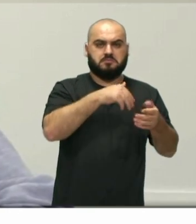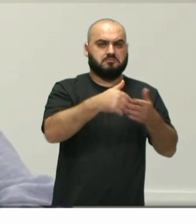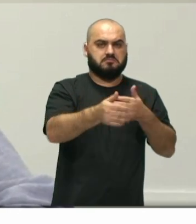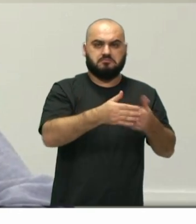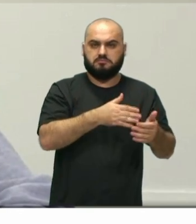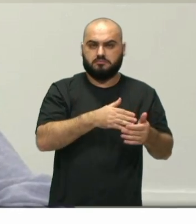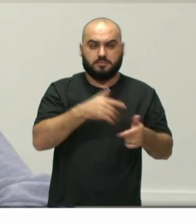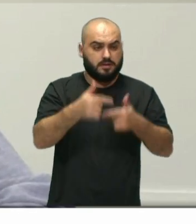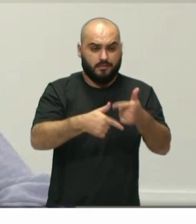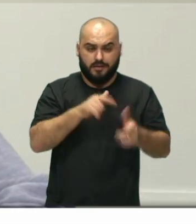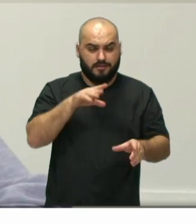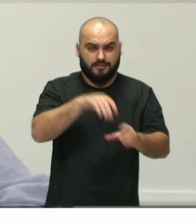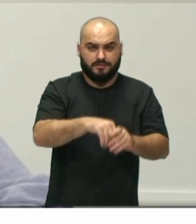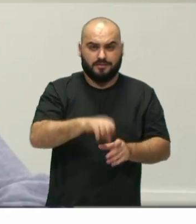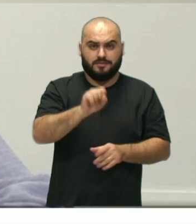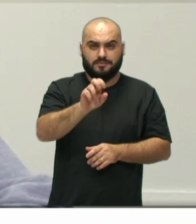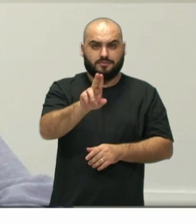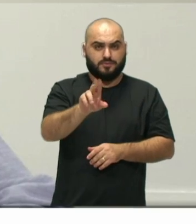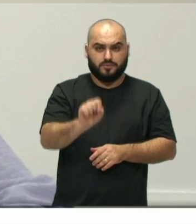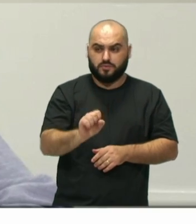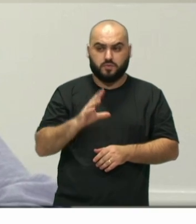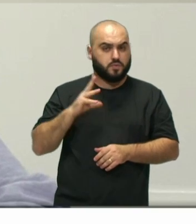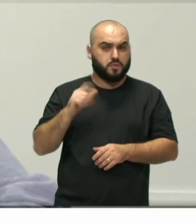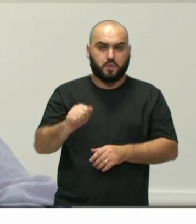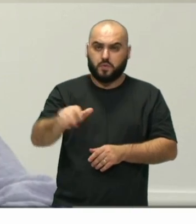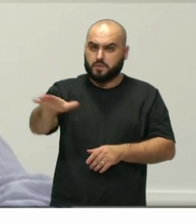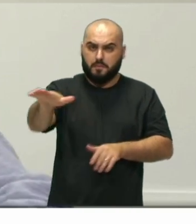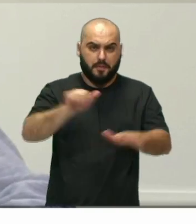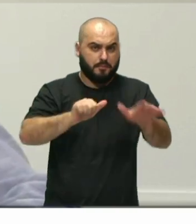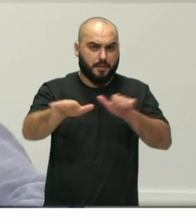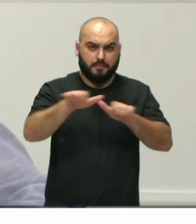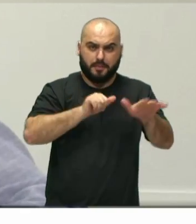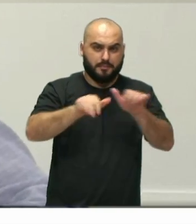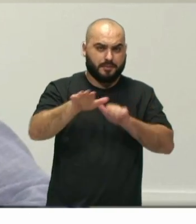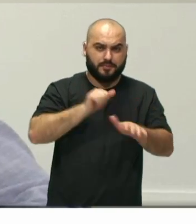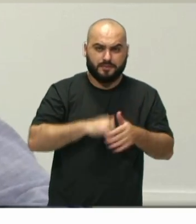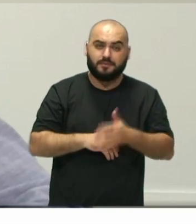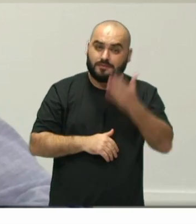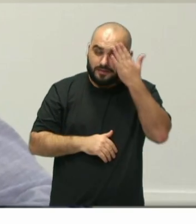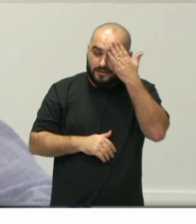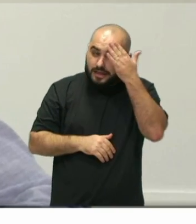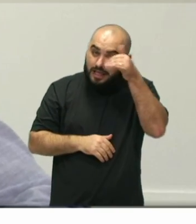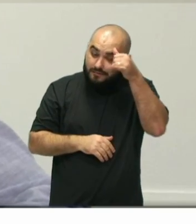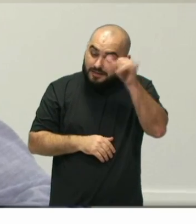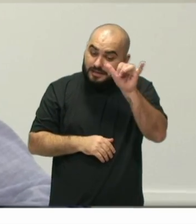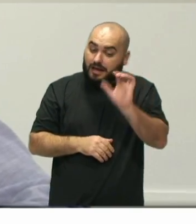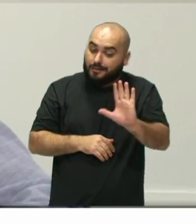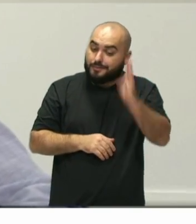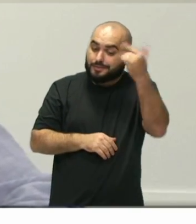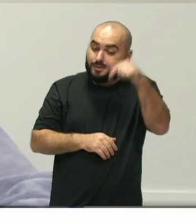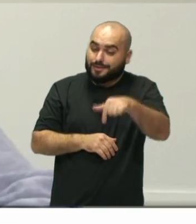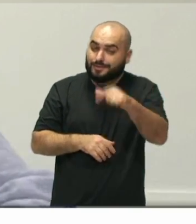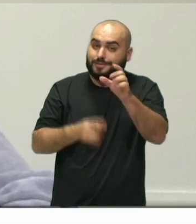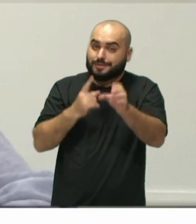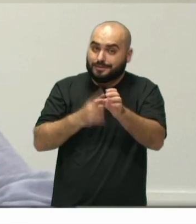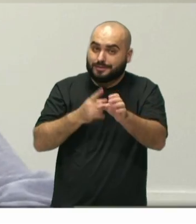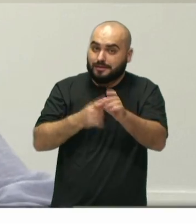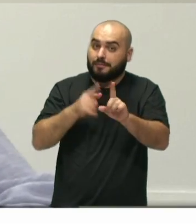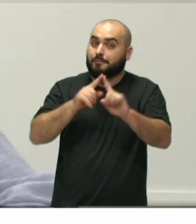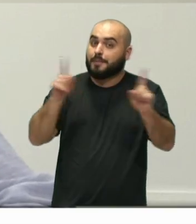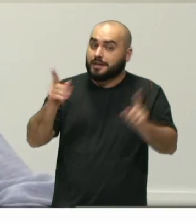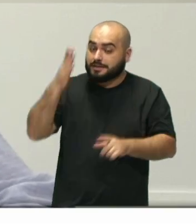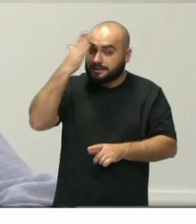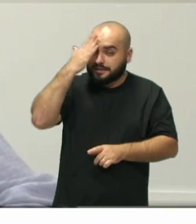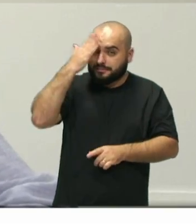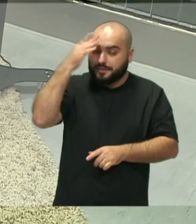trabalhar no SUS. Independente, todos foram convocados. Então, que a gente não chegue a acontecer que isso na nossa cidade, mas que a gente já se atente